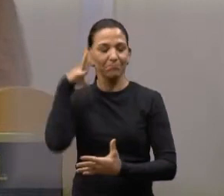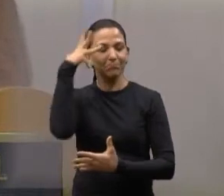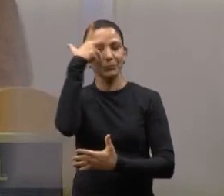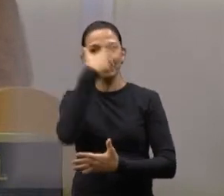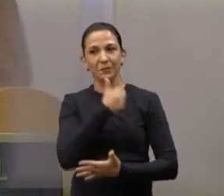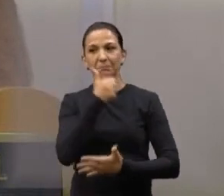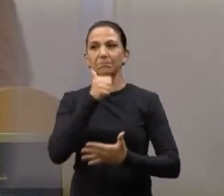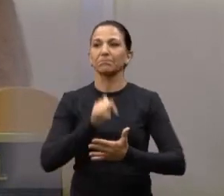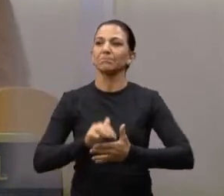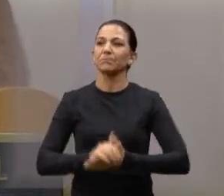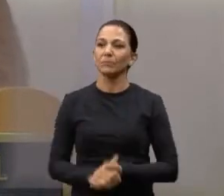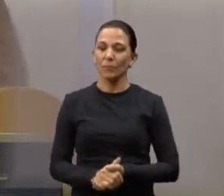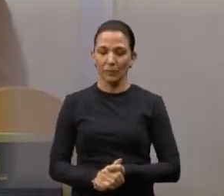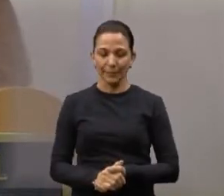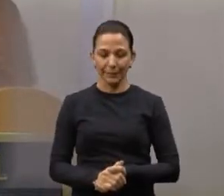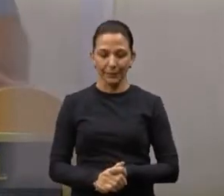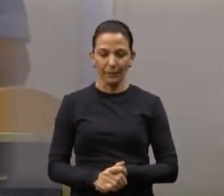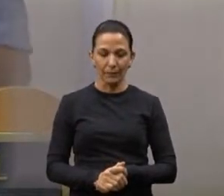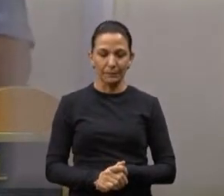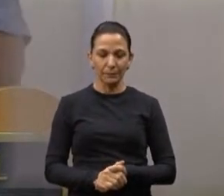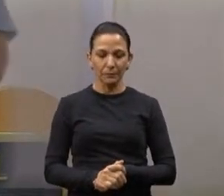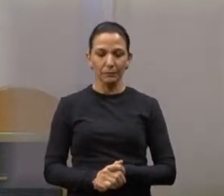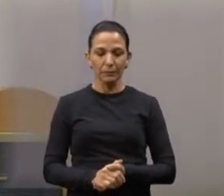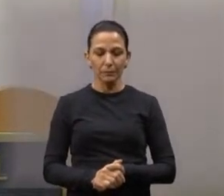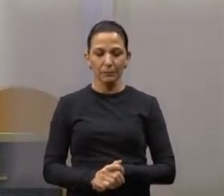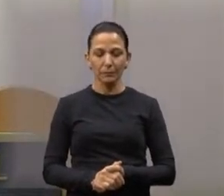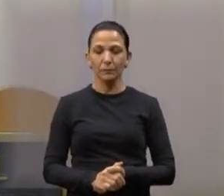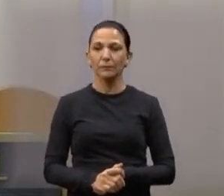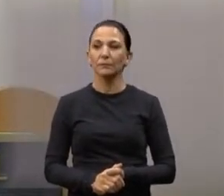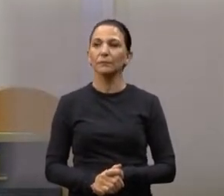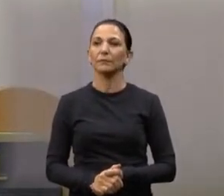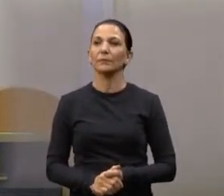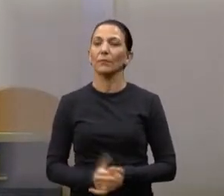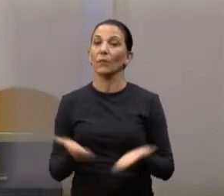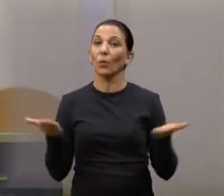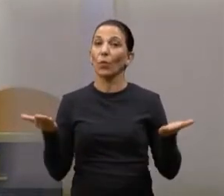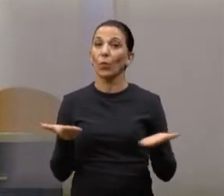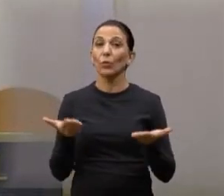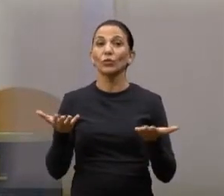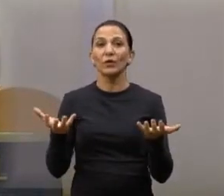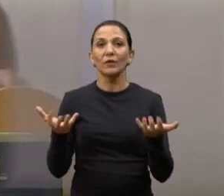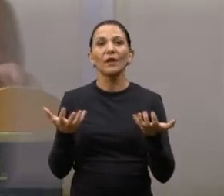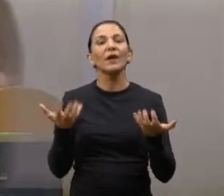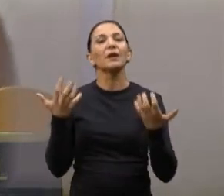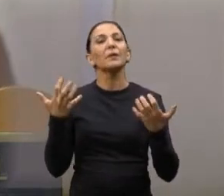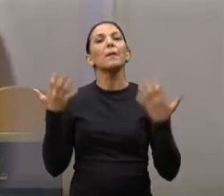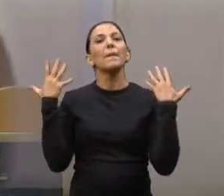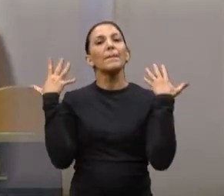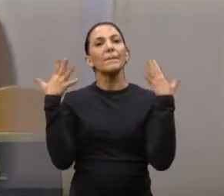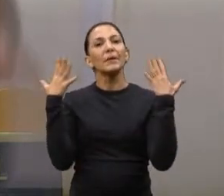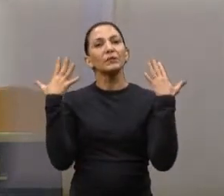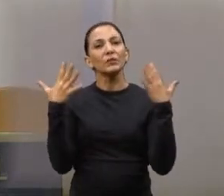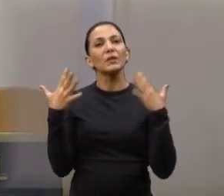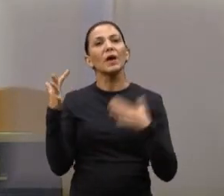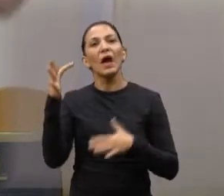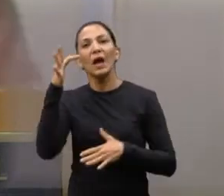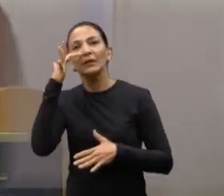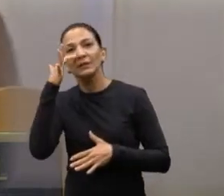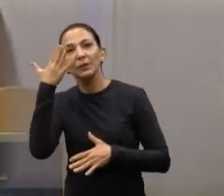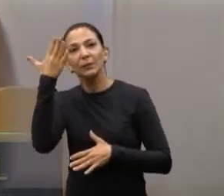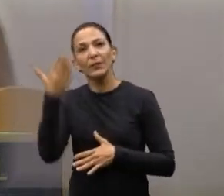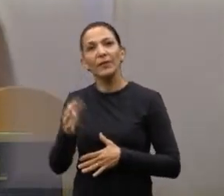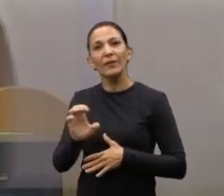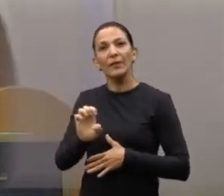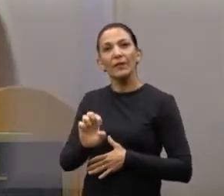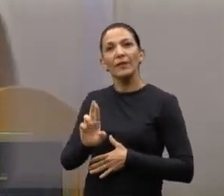Eu gostaria, primeiramente, hoje, de parabenizar e demonstrar toda a minha admiração pelo